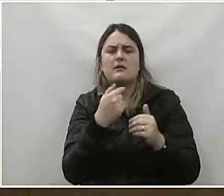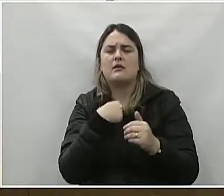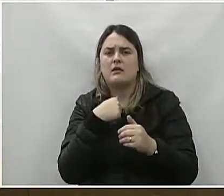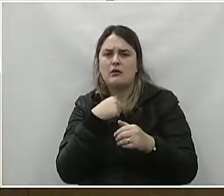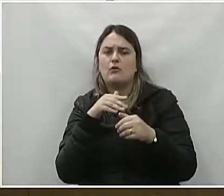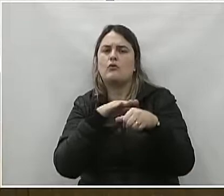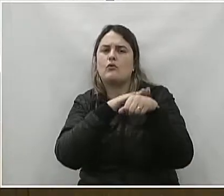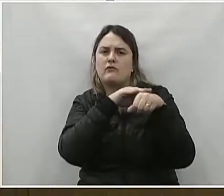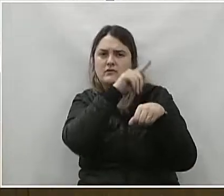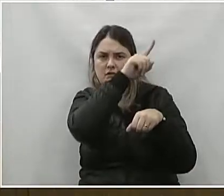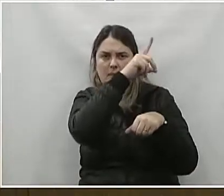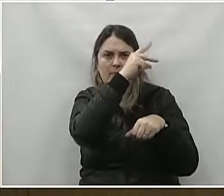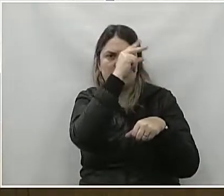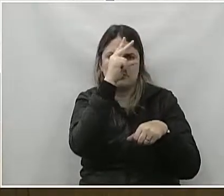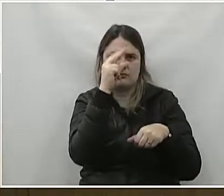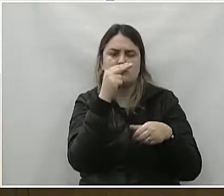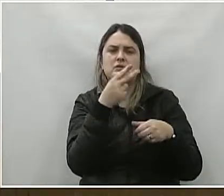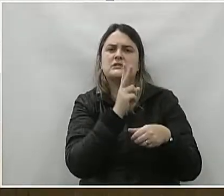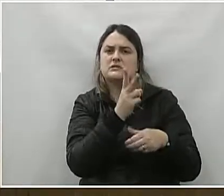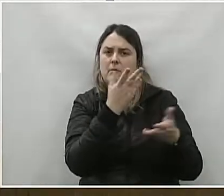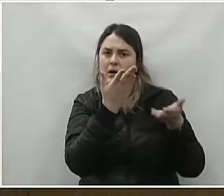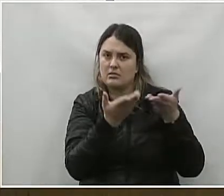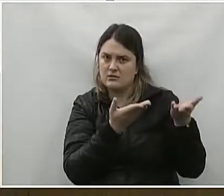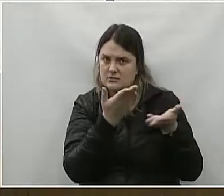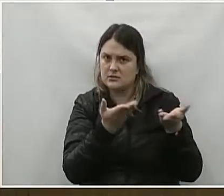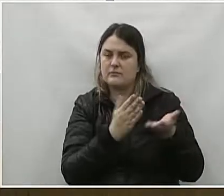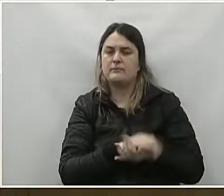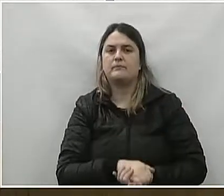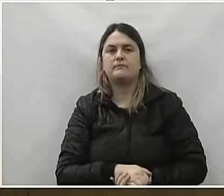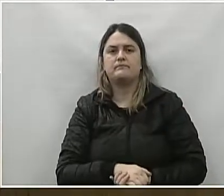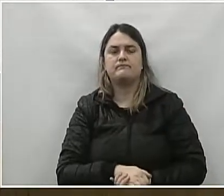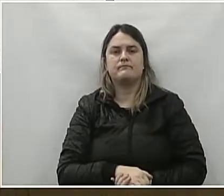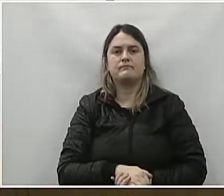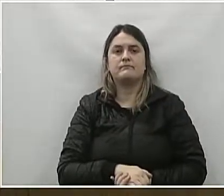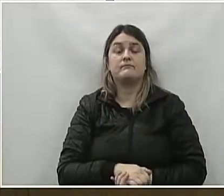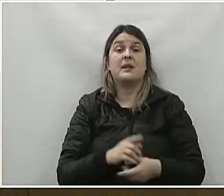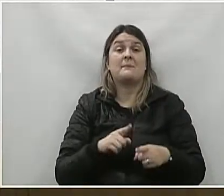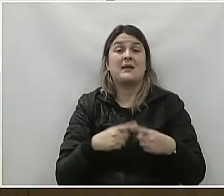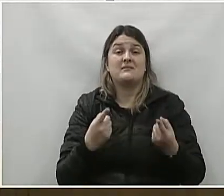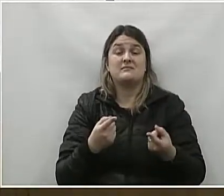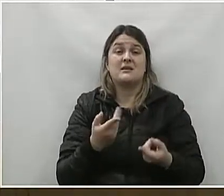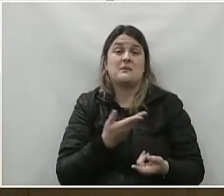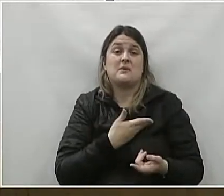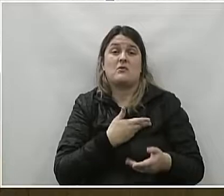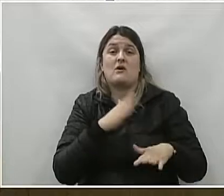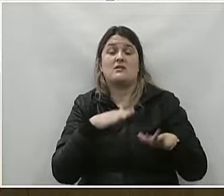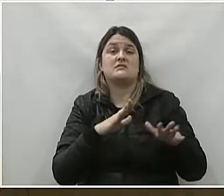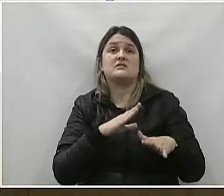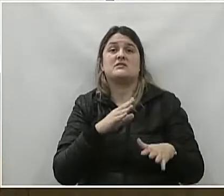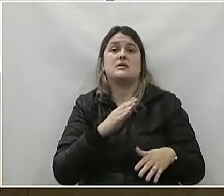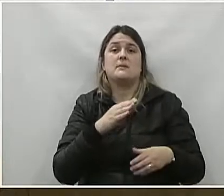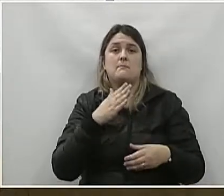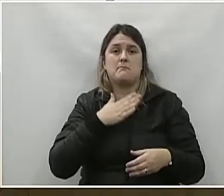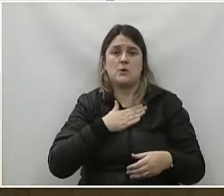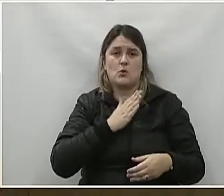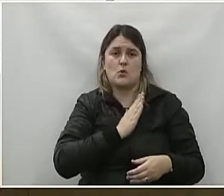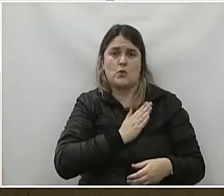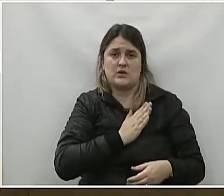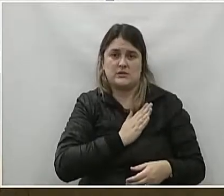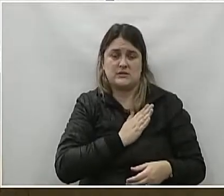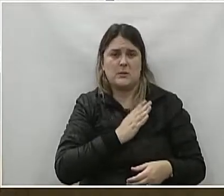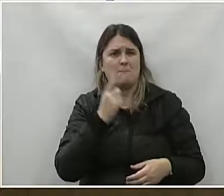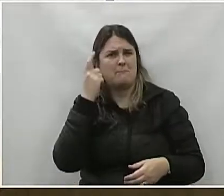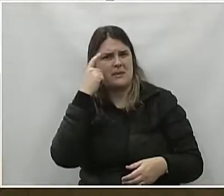aí ao executivo e nós estamos sendo atendidos. Mas, meus amigos, não adianta às vezes eu querer agir aí com o coração, né, e não com a